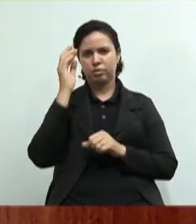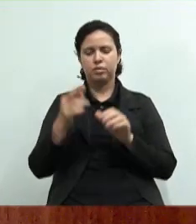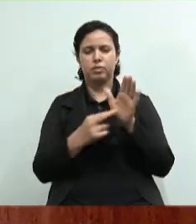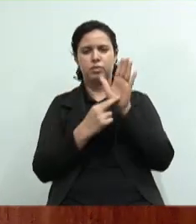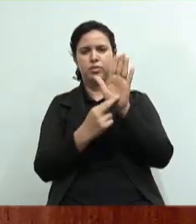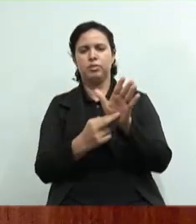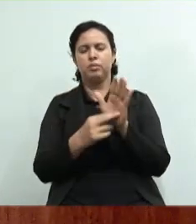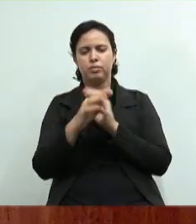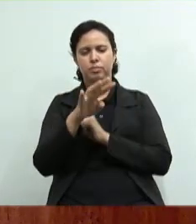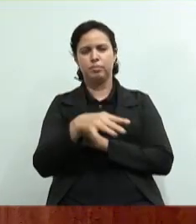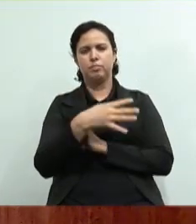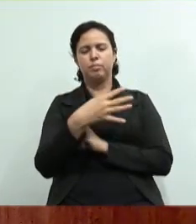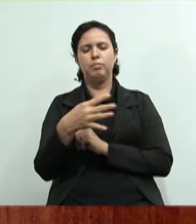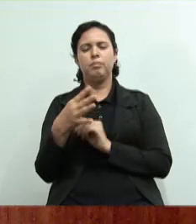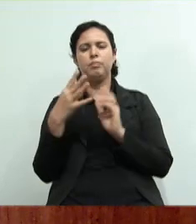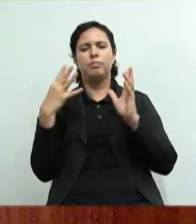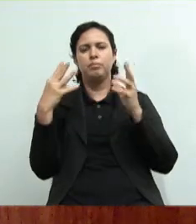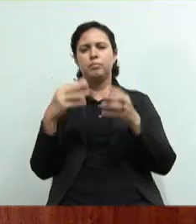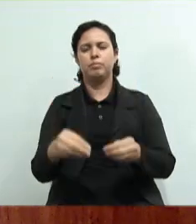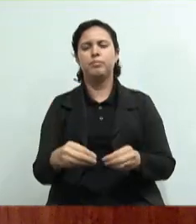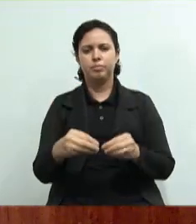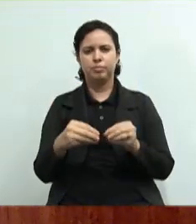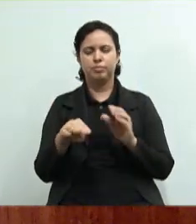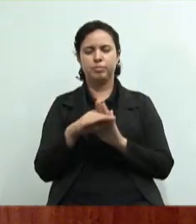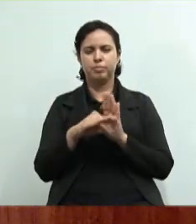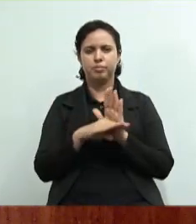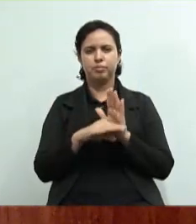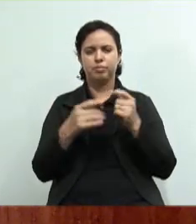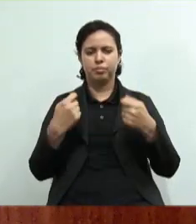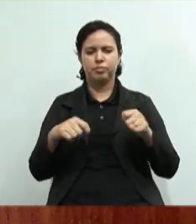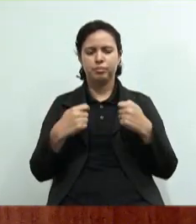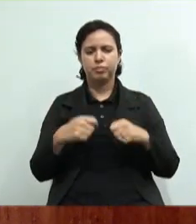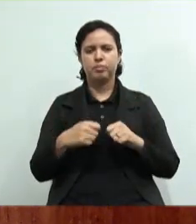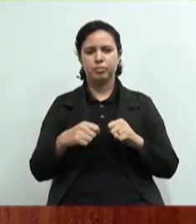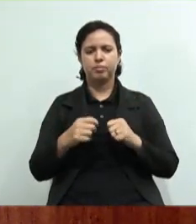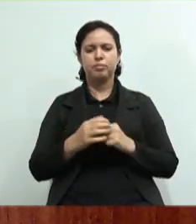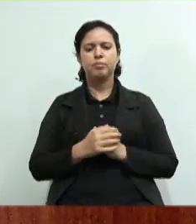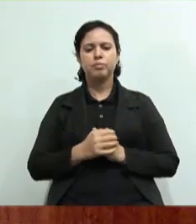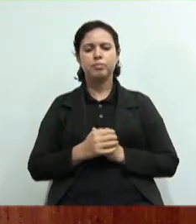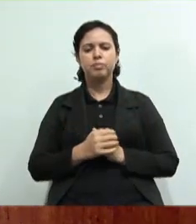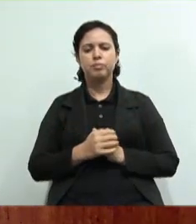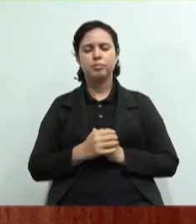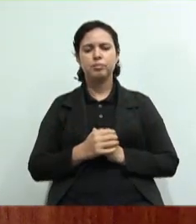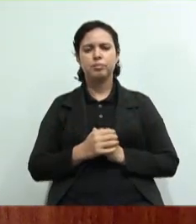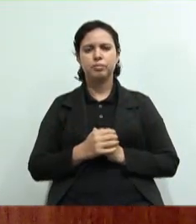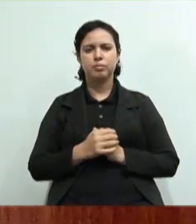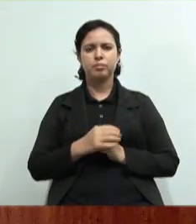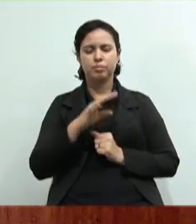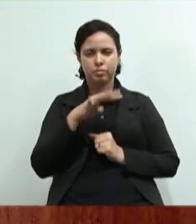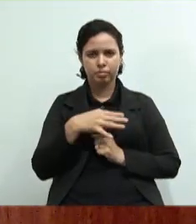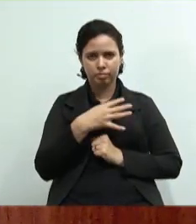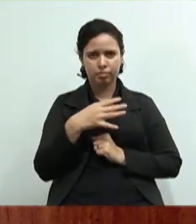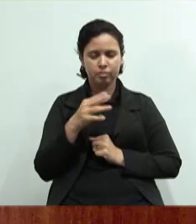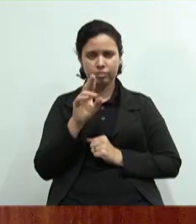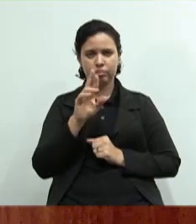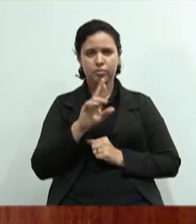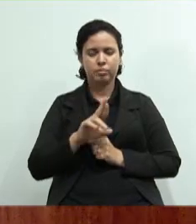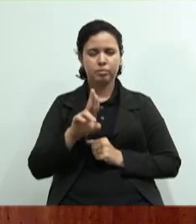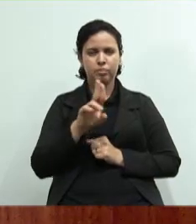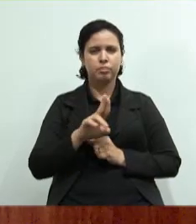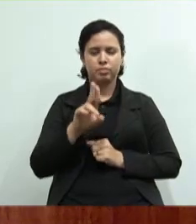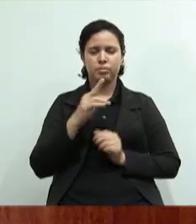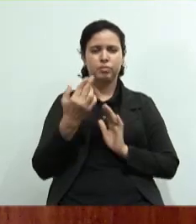representação gráfica que apresenta todos os passos necessários para execução de um processo. O fluxograma utiliza